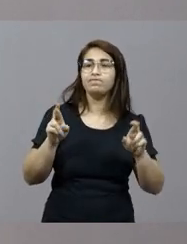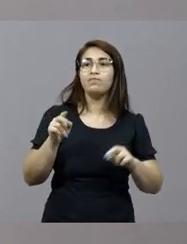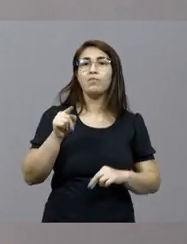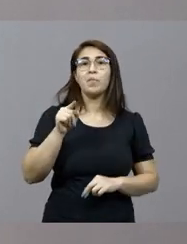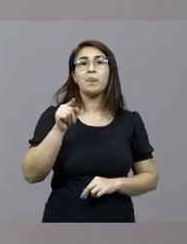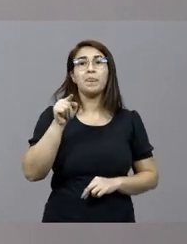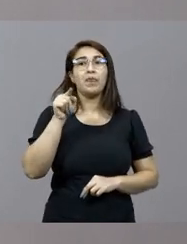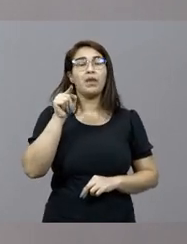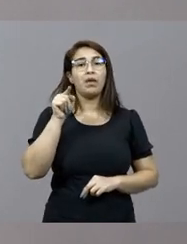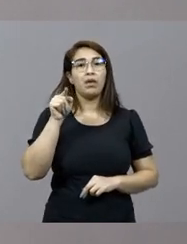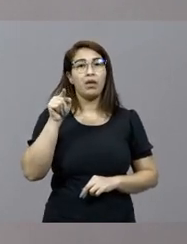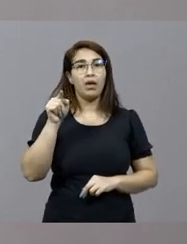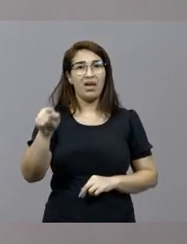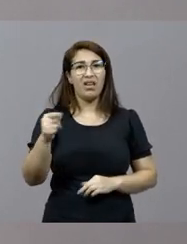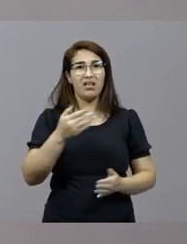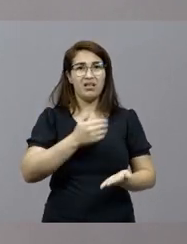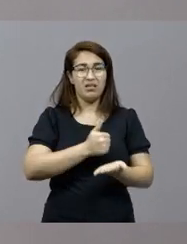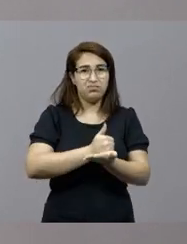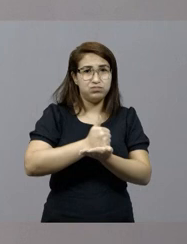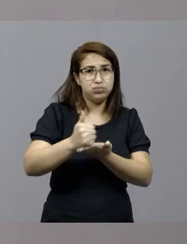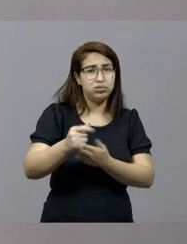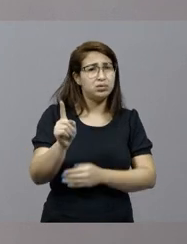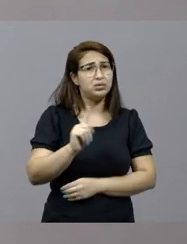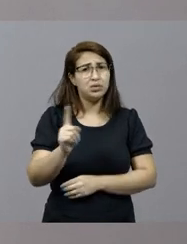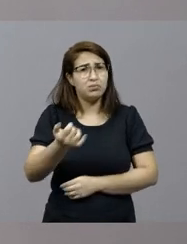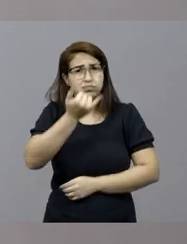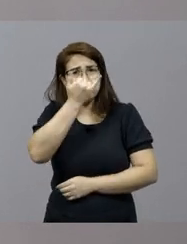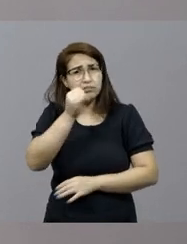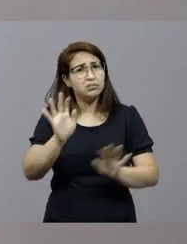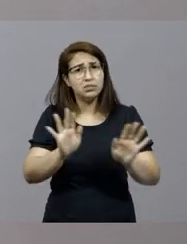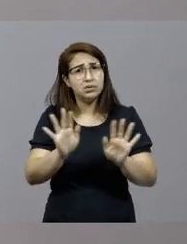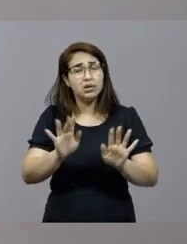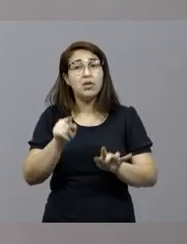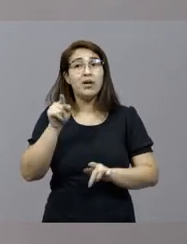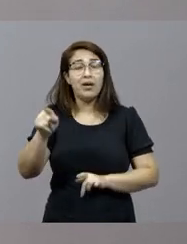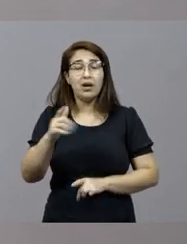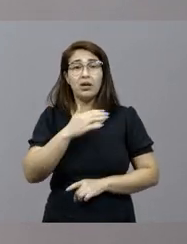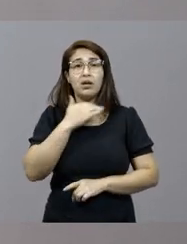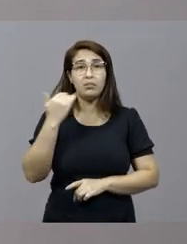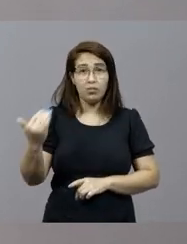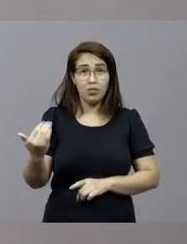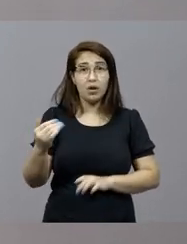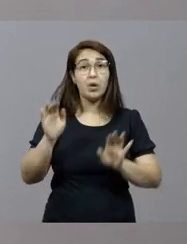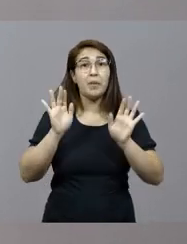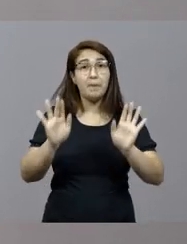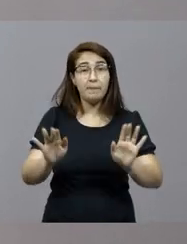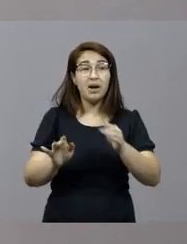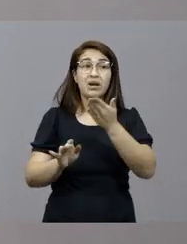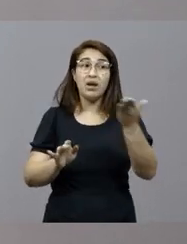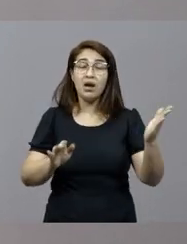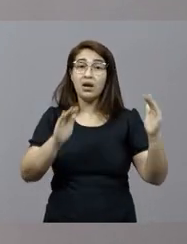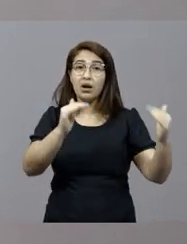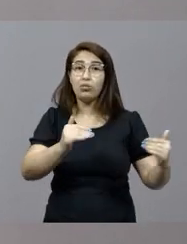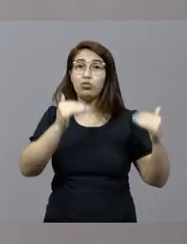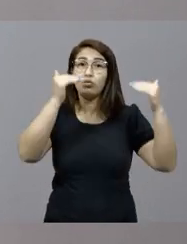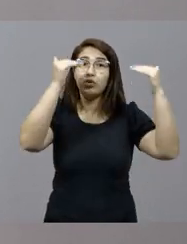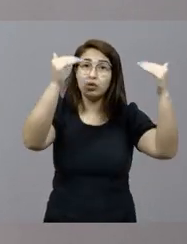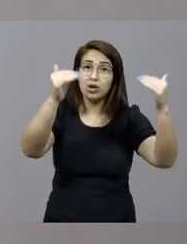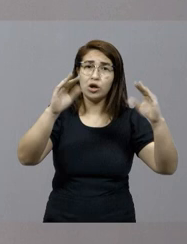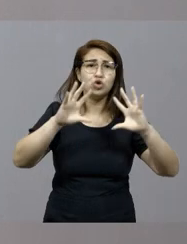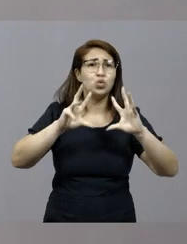vão e que esta trágica morte do soldado Luiz Fernando faça com que as autoridades em todos os